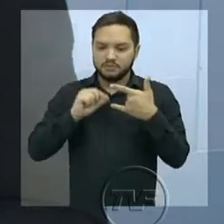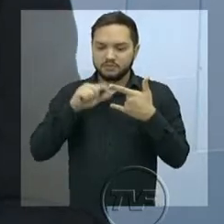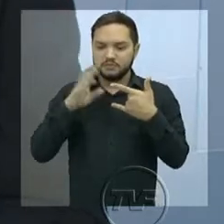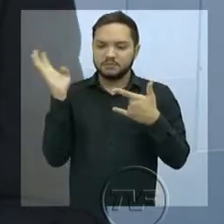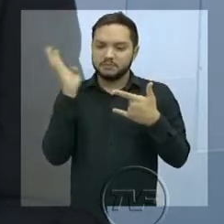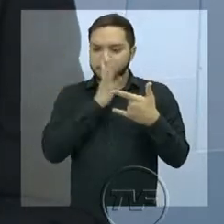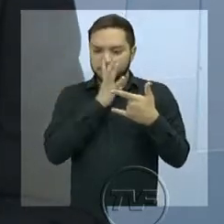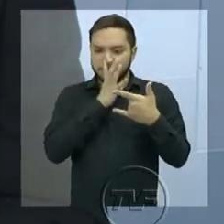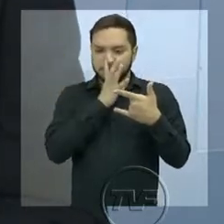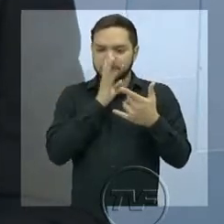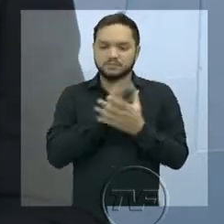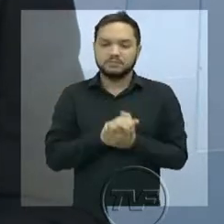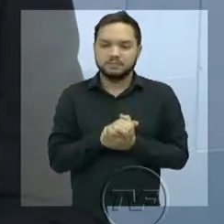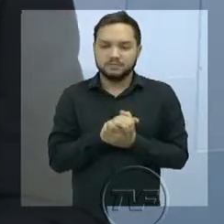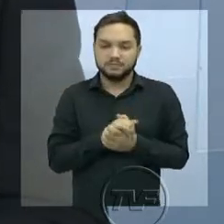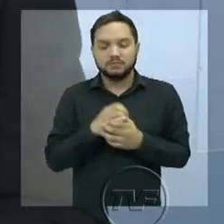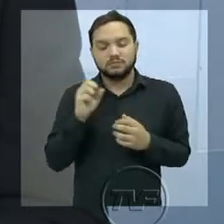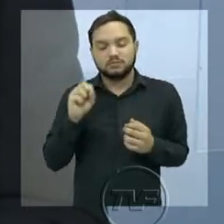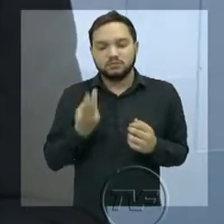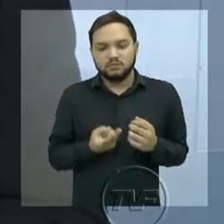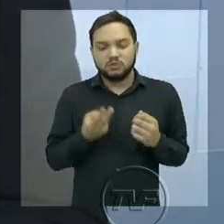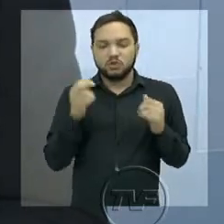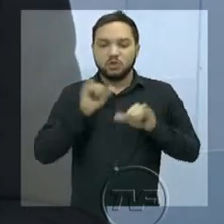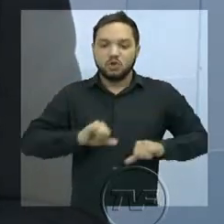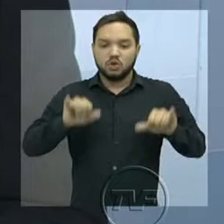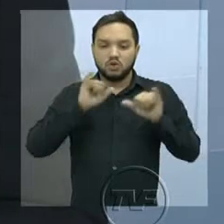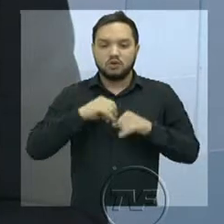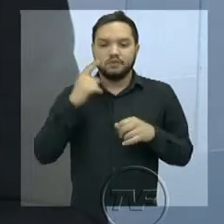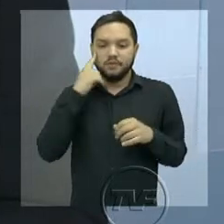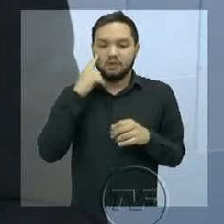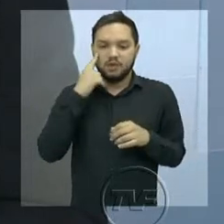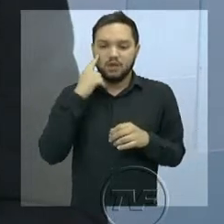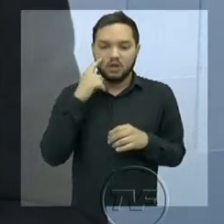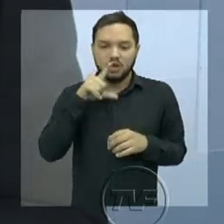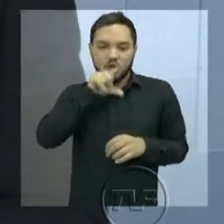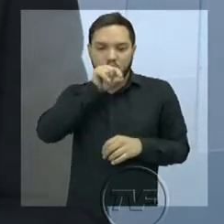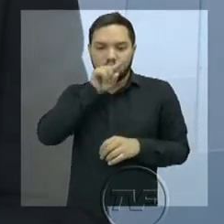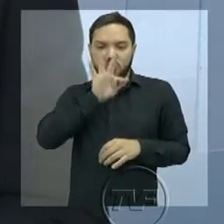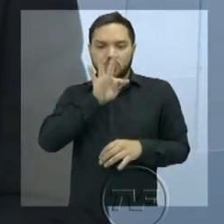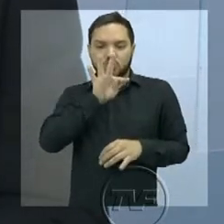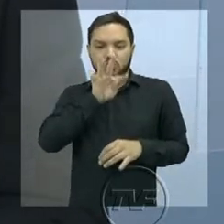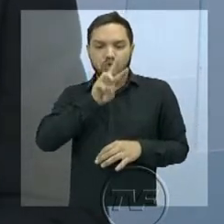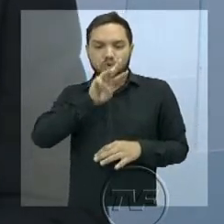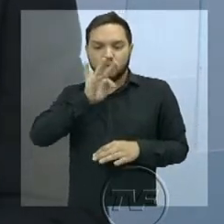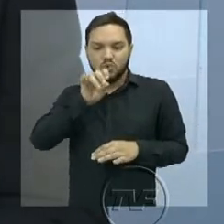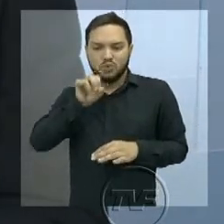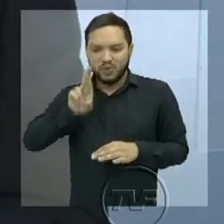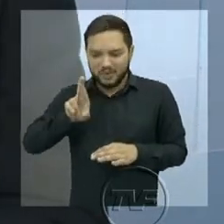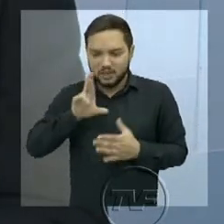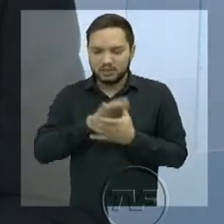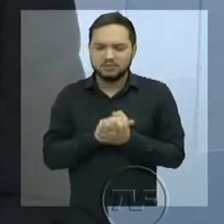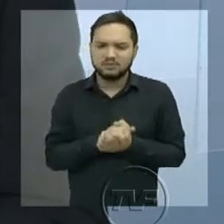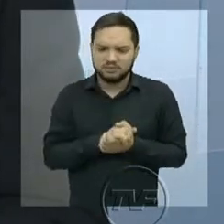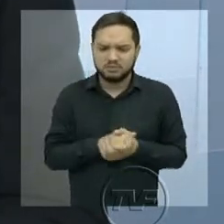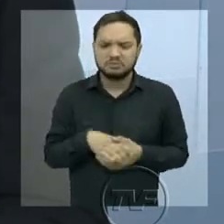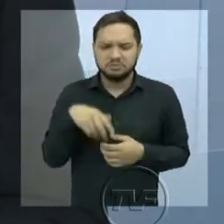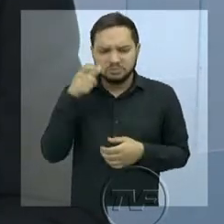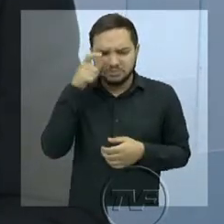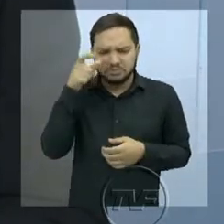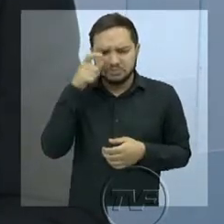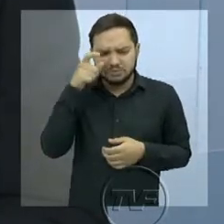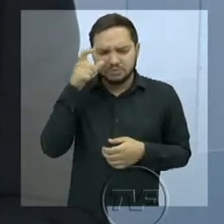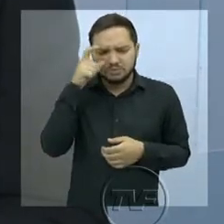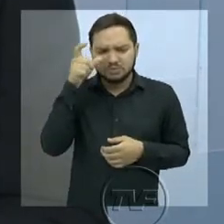que só vai ver as manchetes via o Twitter. E por aí vai, quer dizer, é interessante